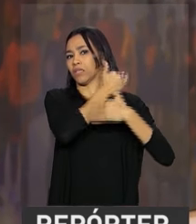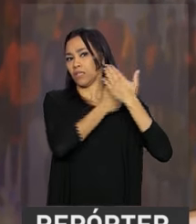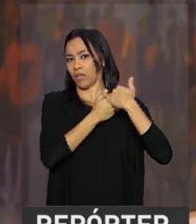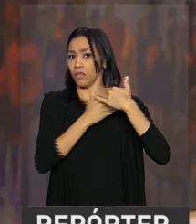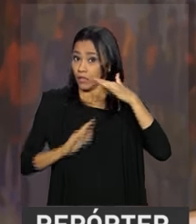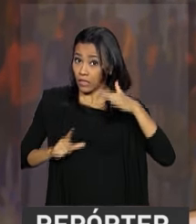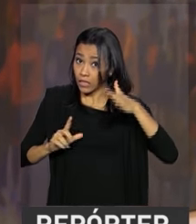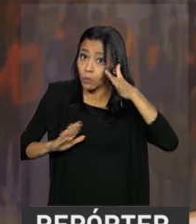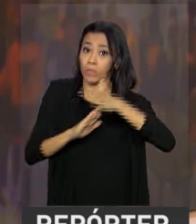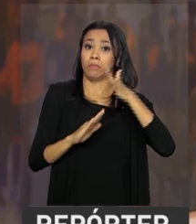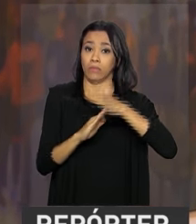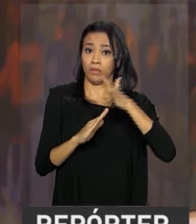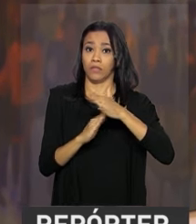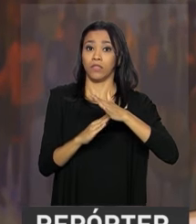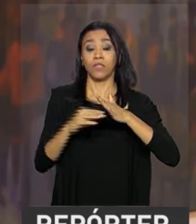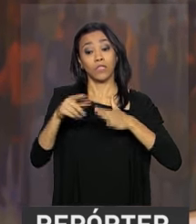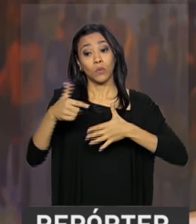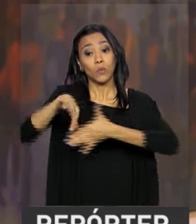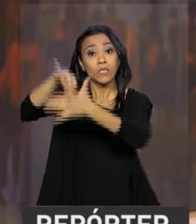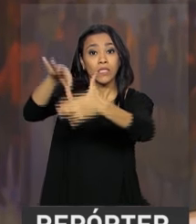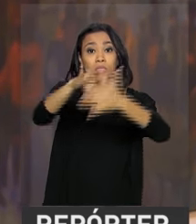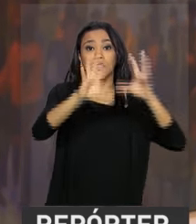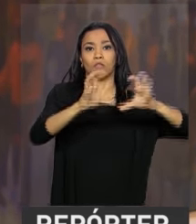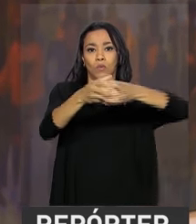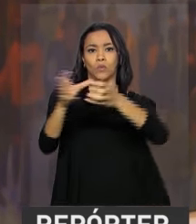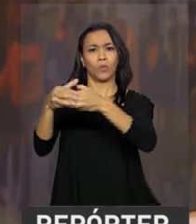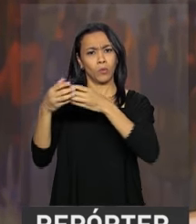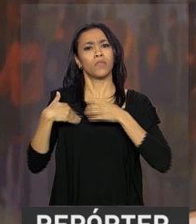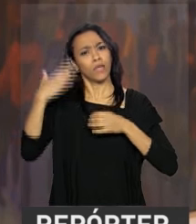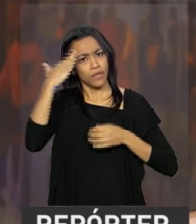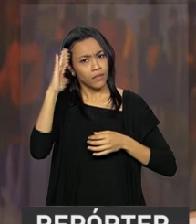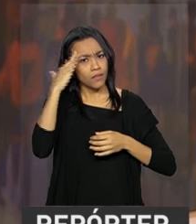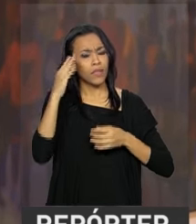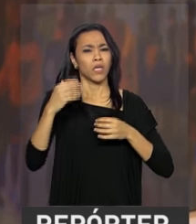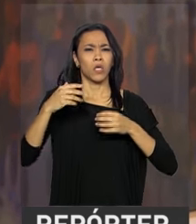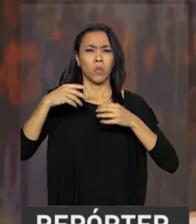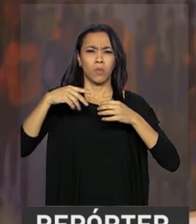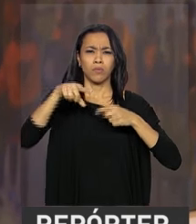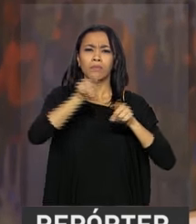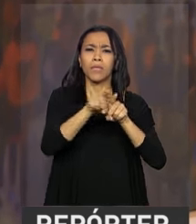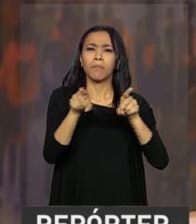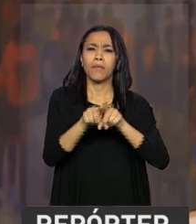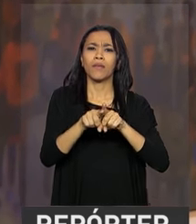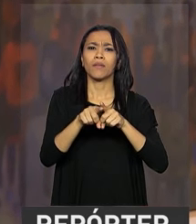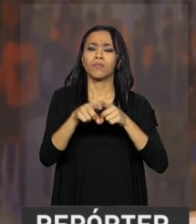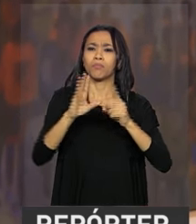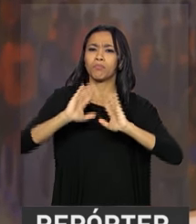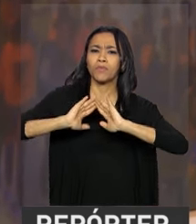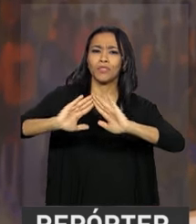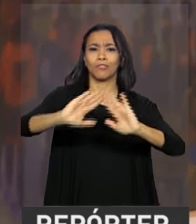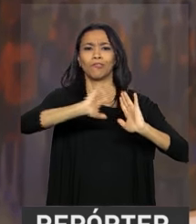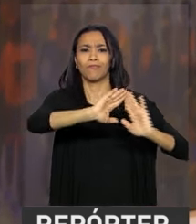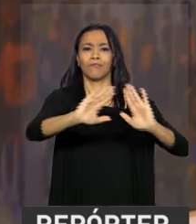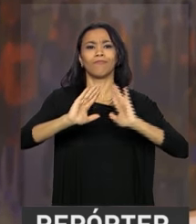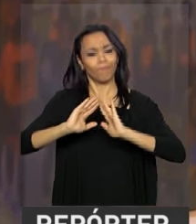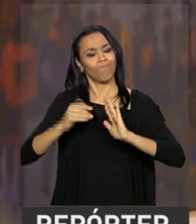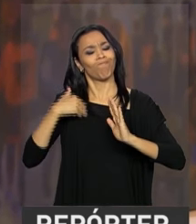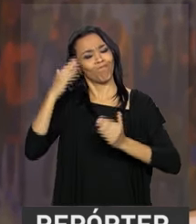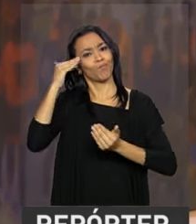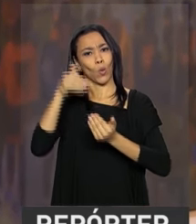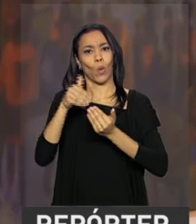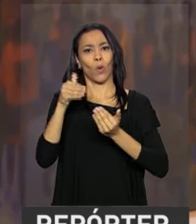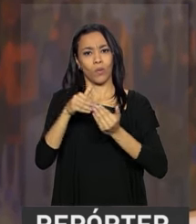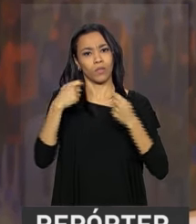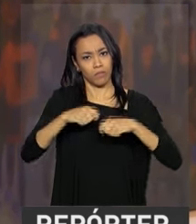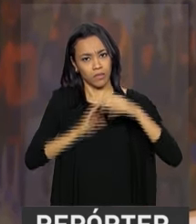os líderes entenderam isso de uma maneira muito positiva, as manifestações foram bastante favoráveis a essa iniciativa, demonstrando